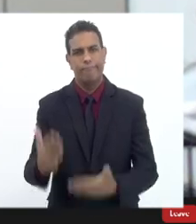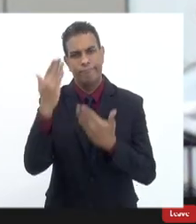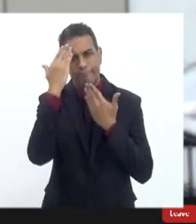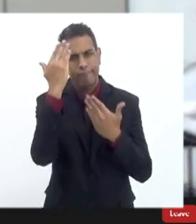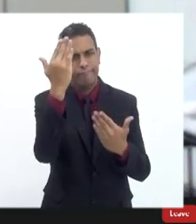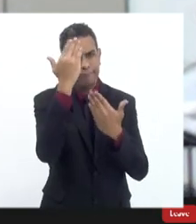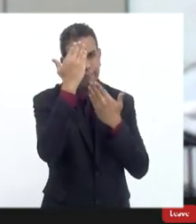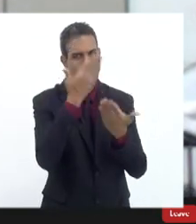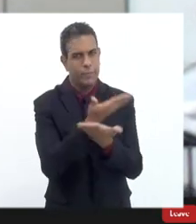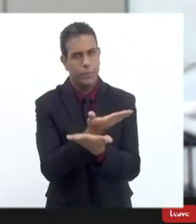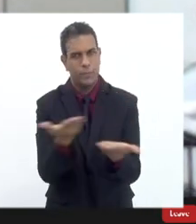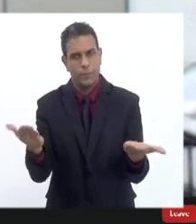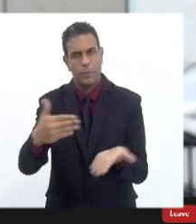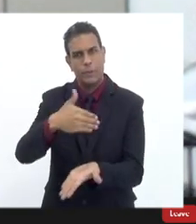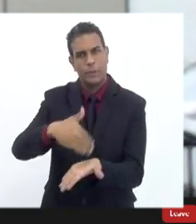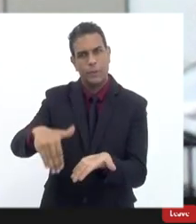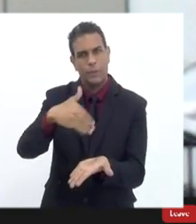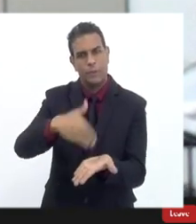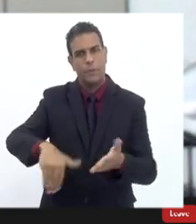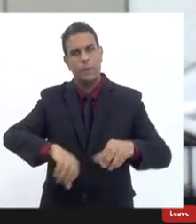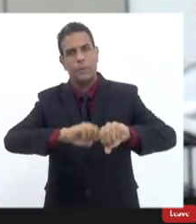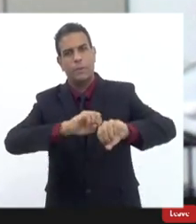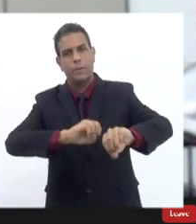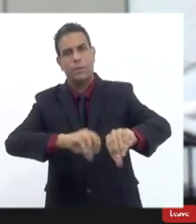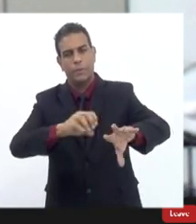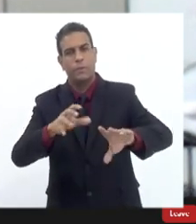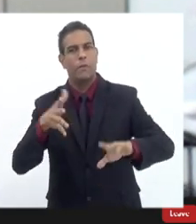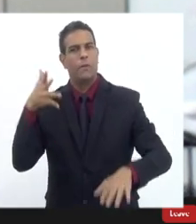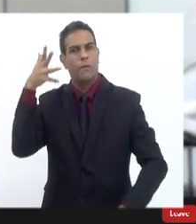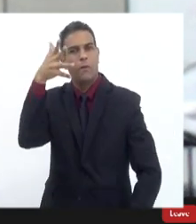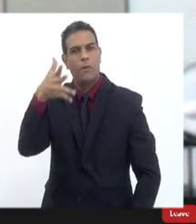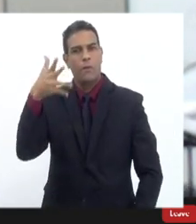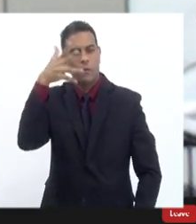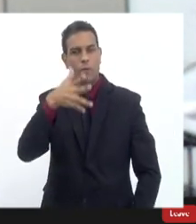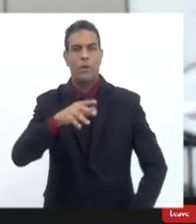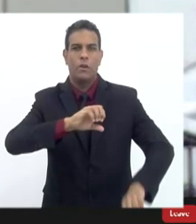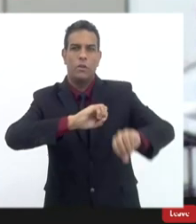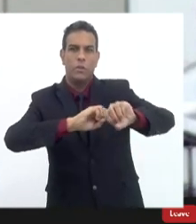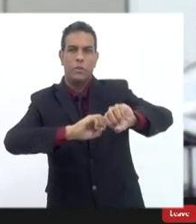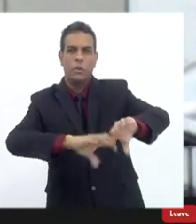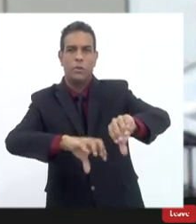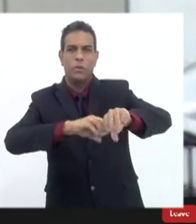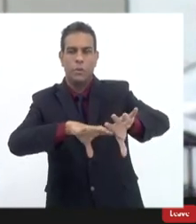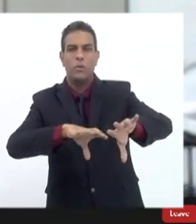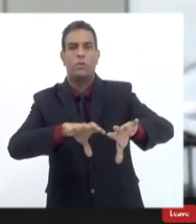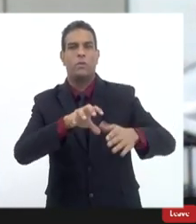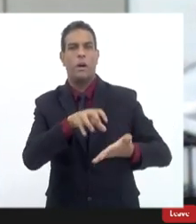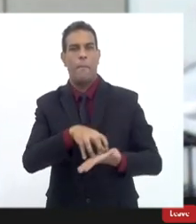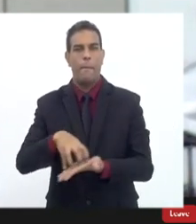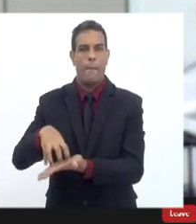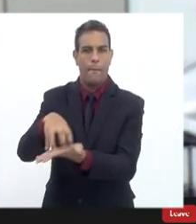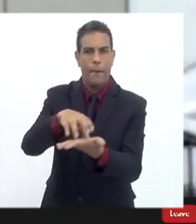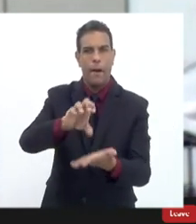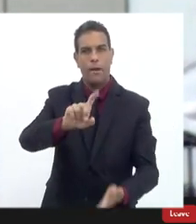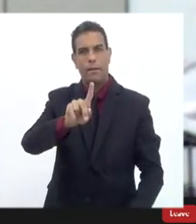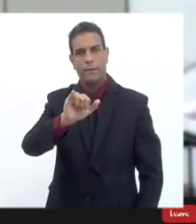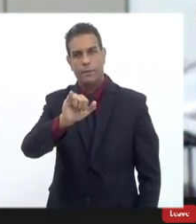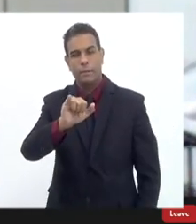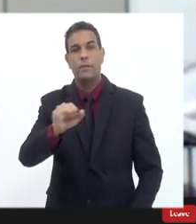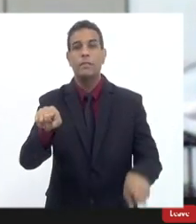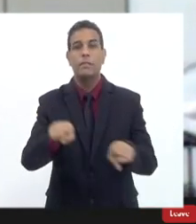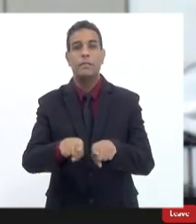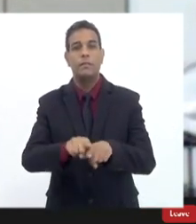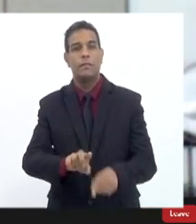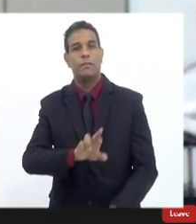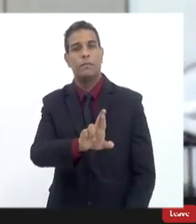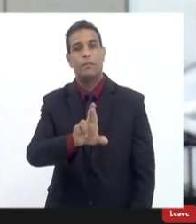agradece a presença da Secretaria de Educação, do Fórum Estadual de Educação, do CEP, da UP, das